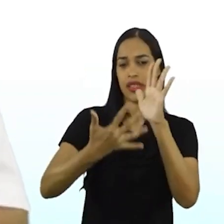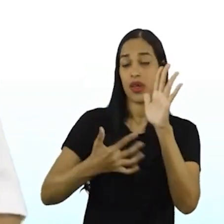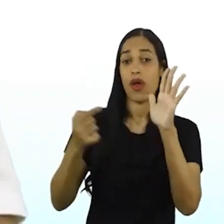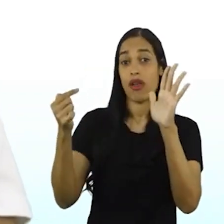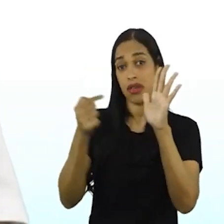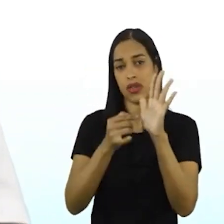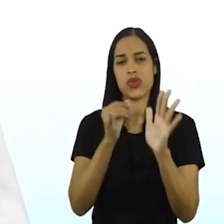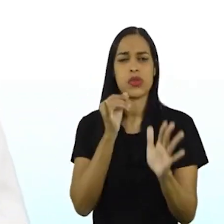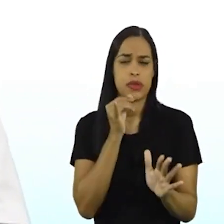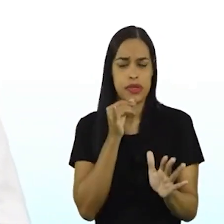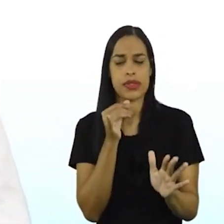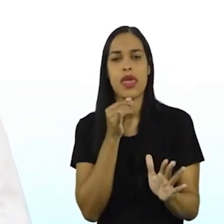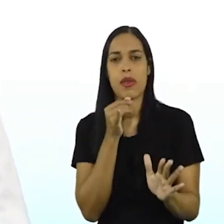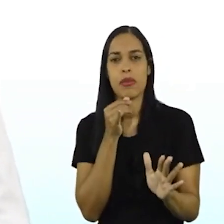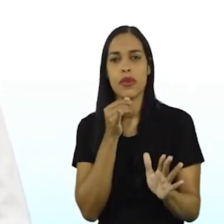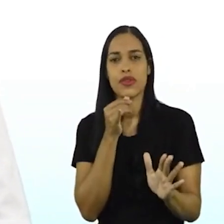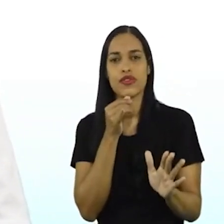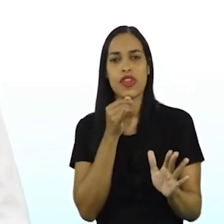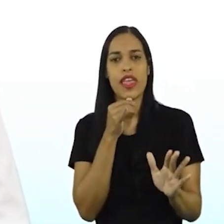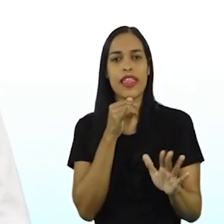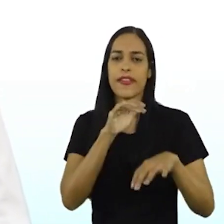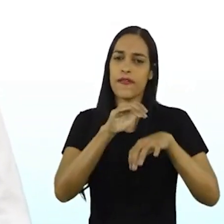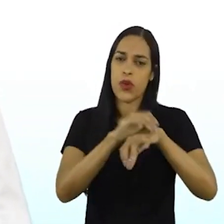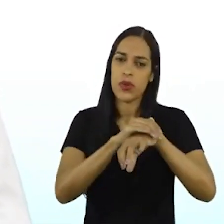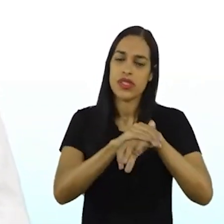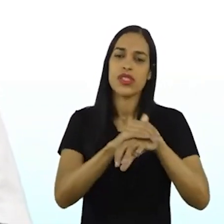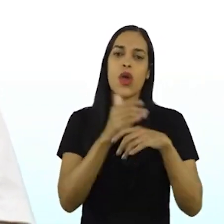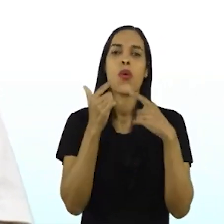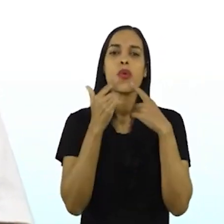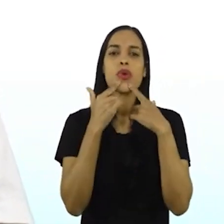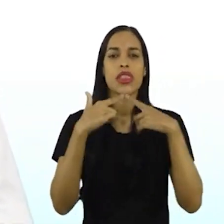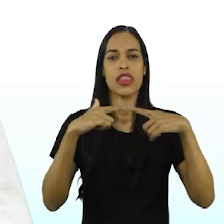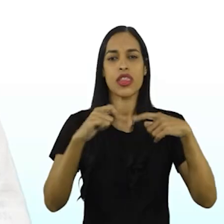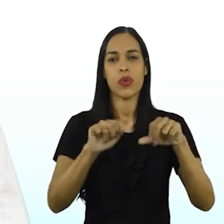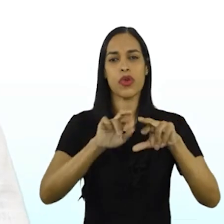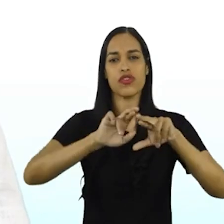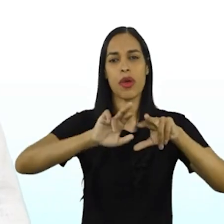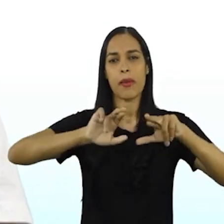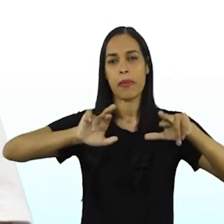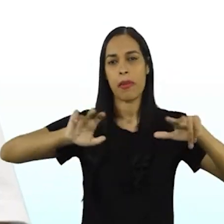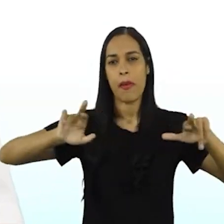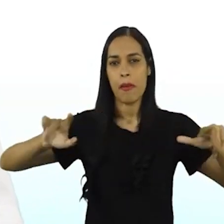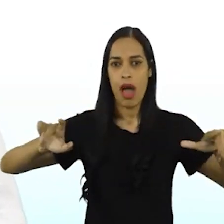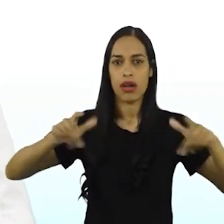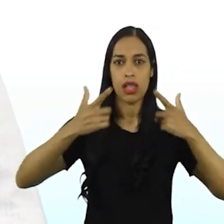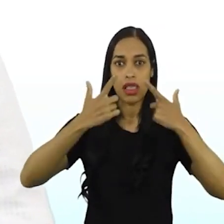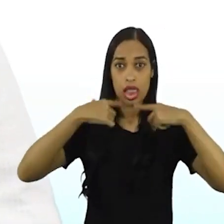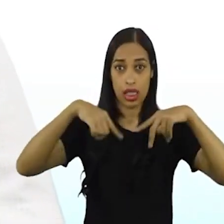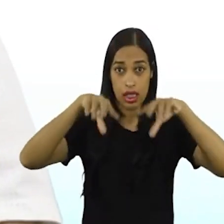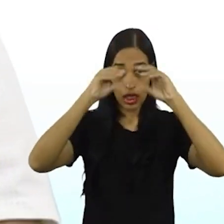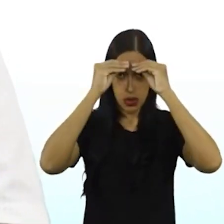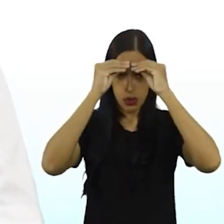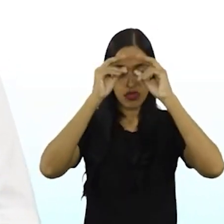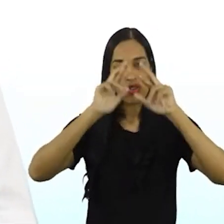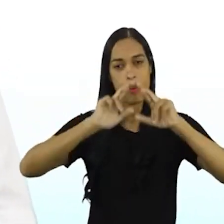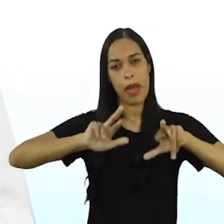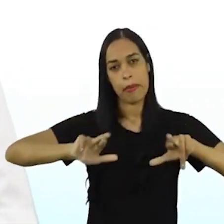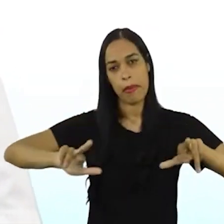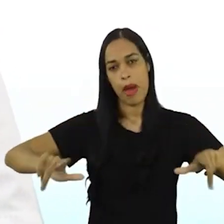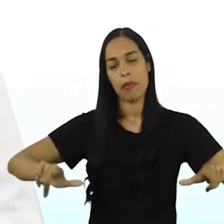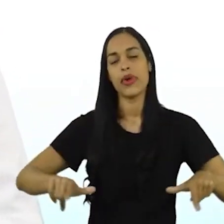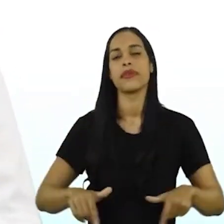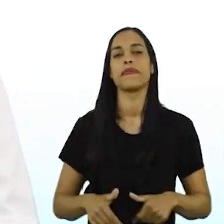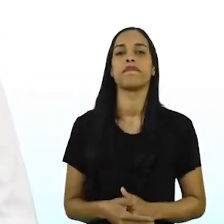exemplos da função metalinguística. Então, o que é que acontece? Como eu falei, em um texto você